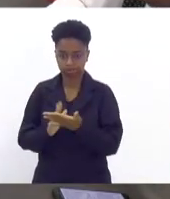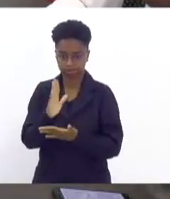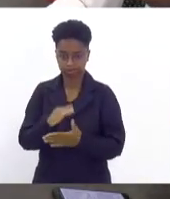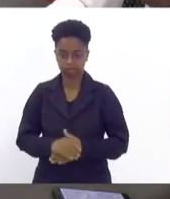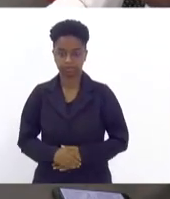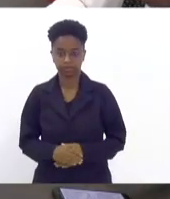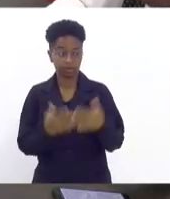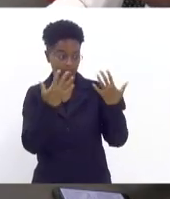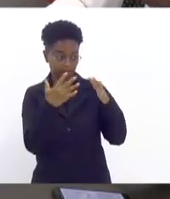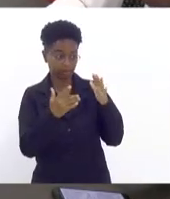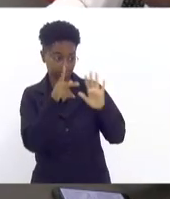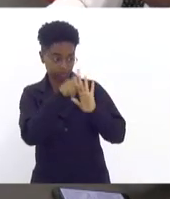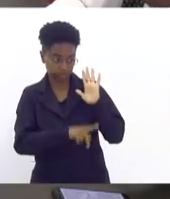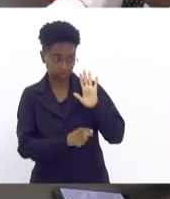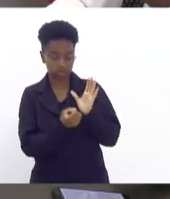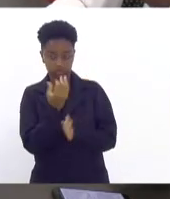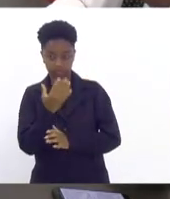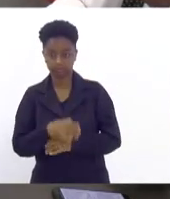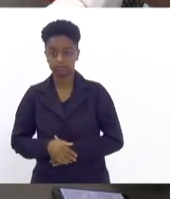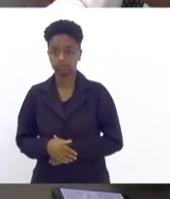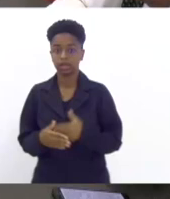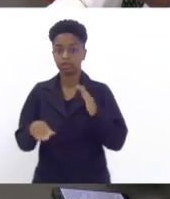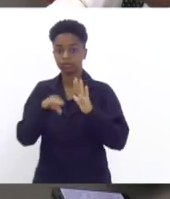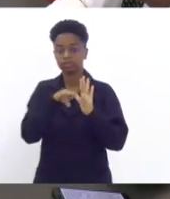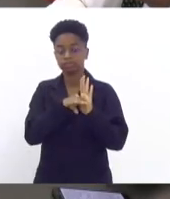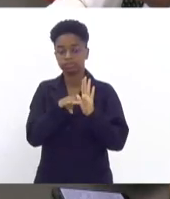projeto. Sexto da pauta, projeto de lei